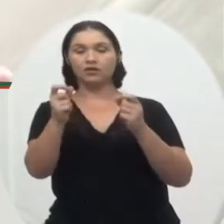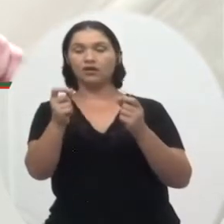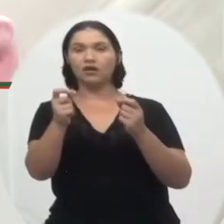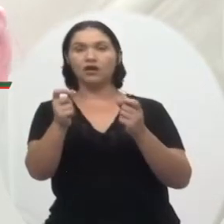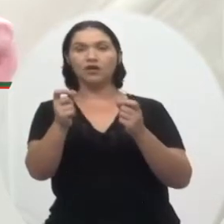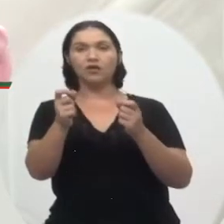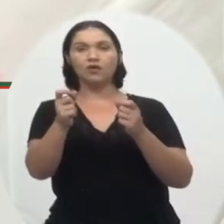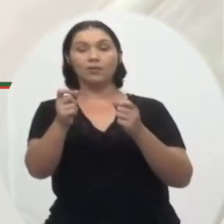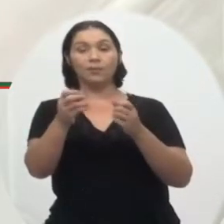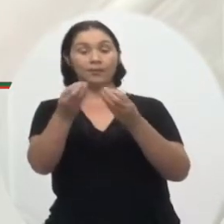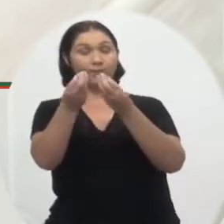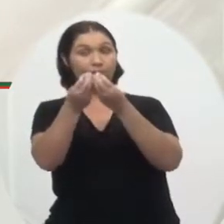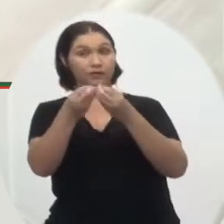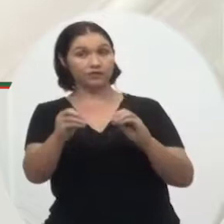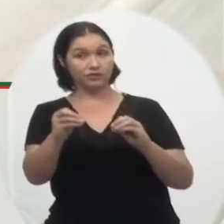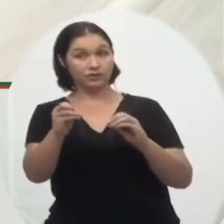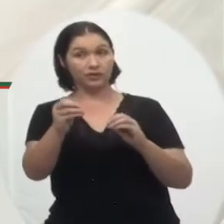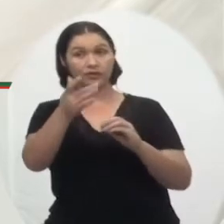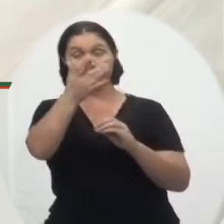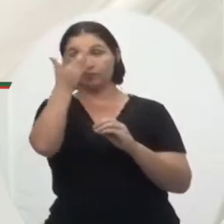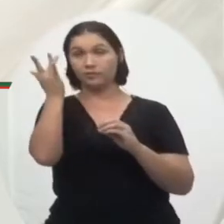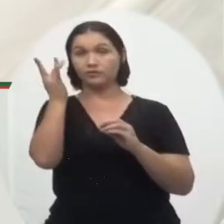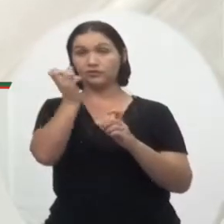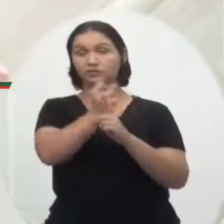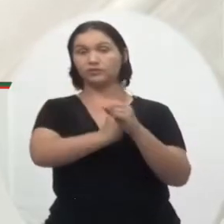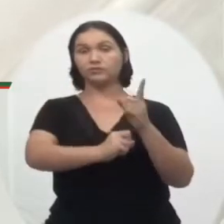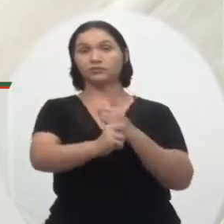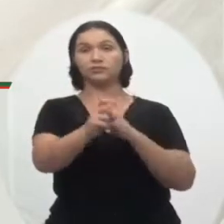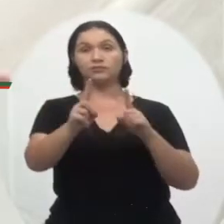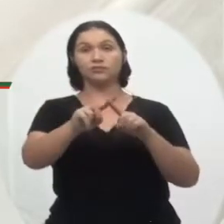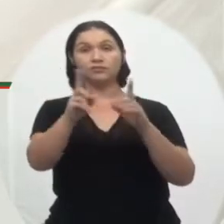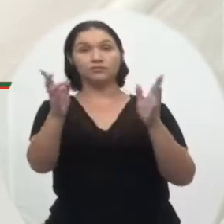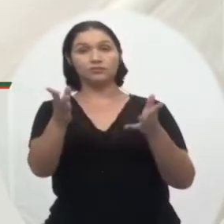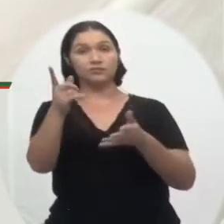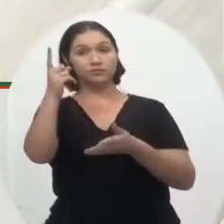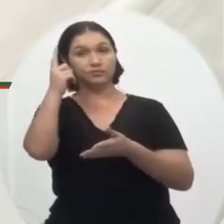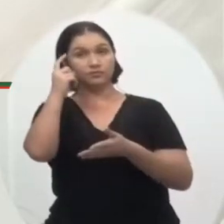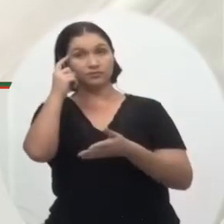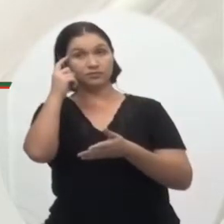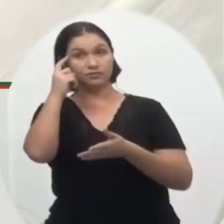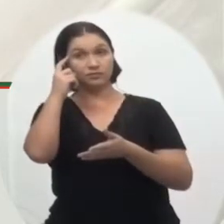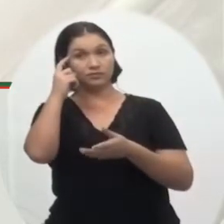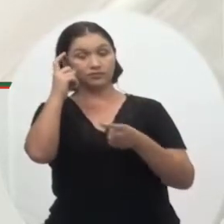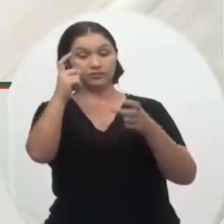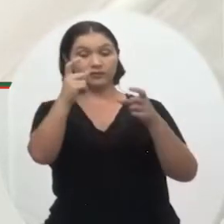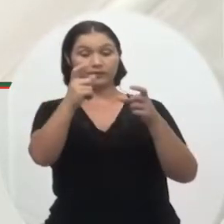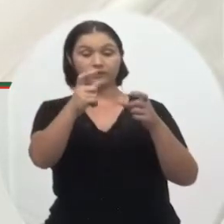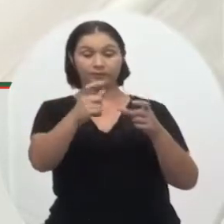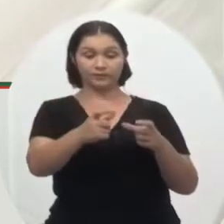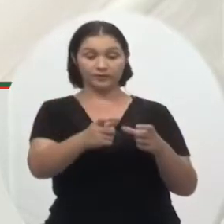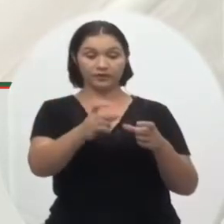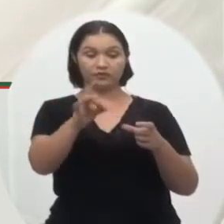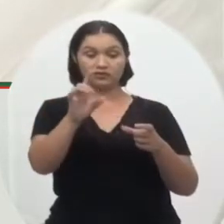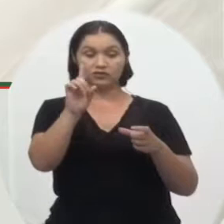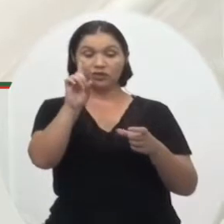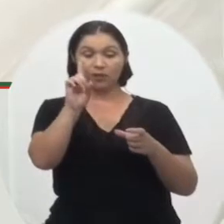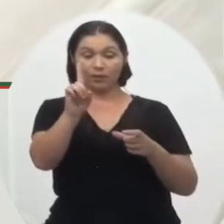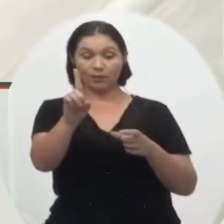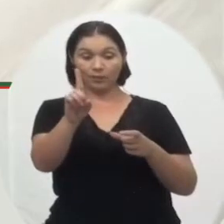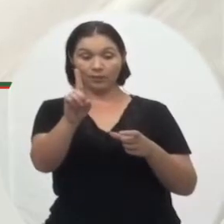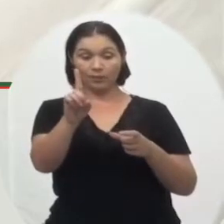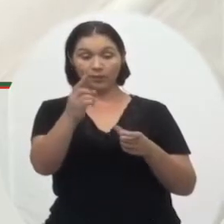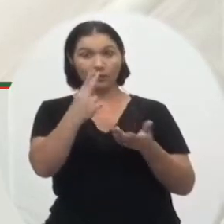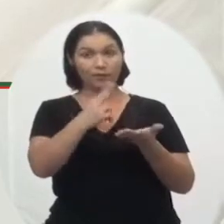cidade que só tem uma agência postal. Só uma agência. No mercado que já é aberto e que os nossos concorrentes hoje não se interessam em estar